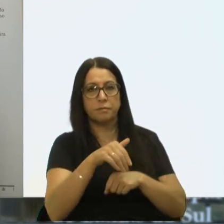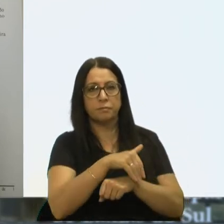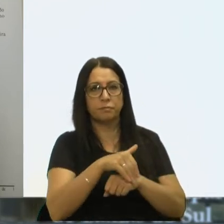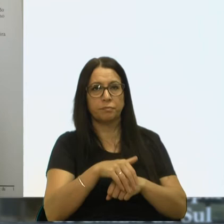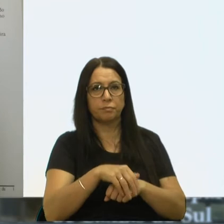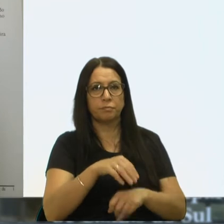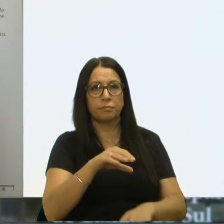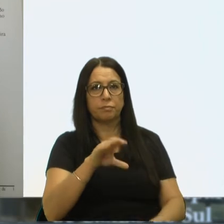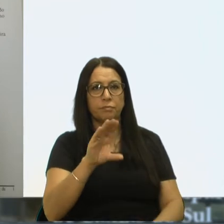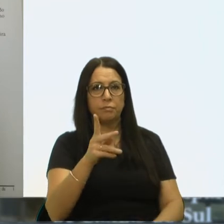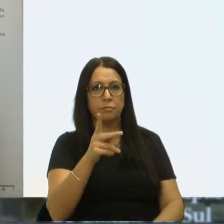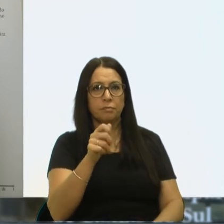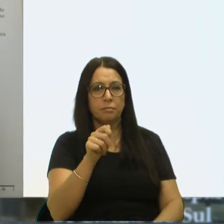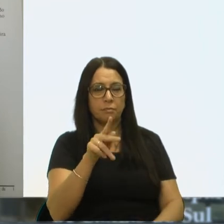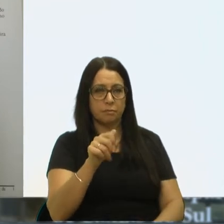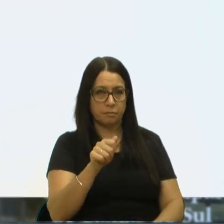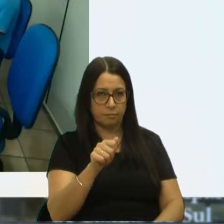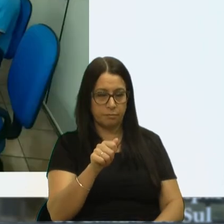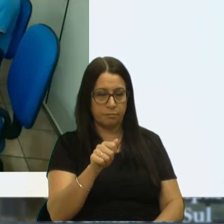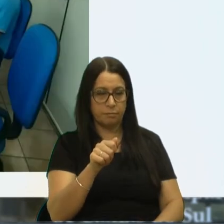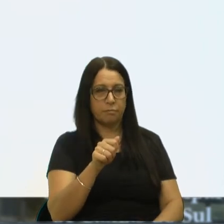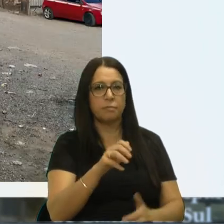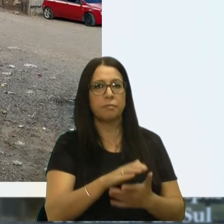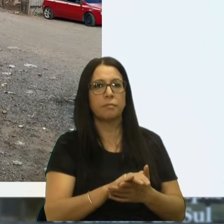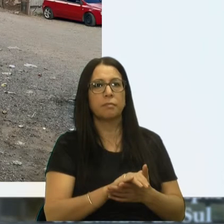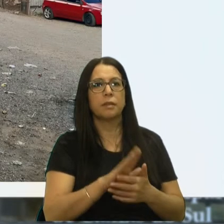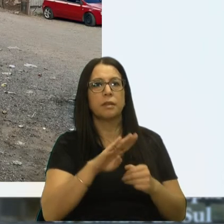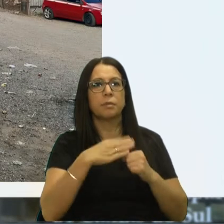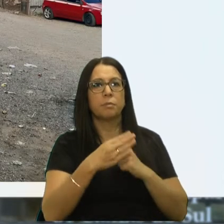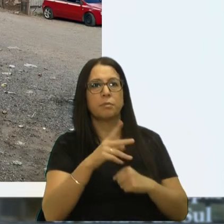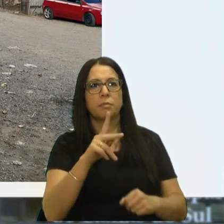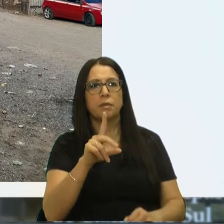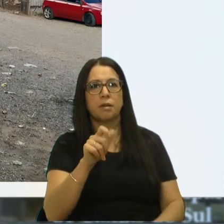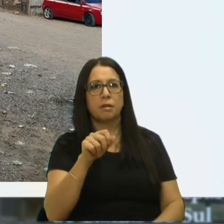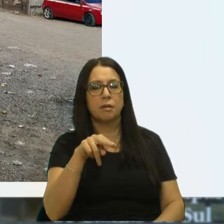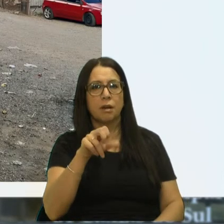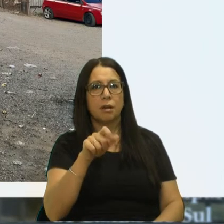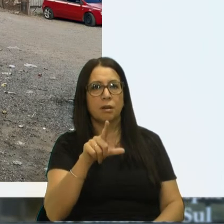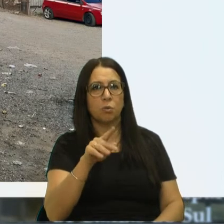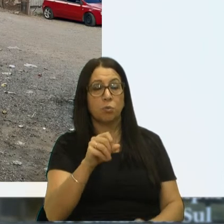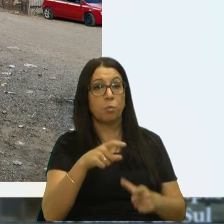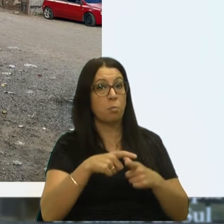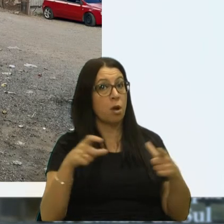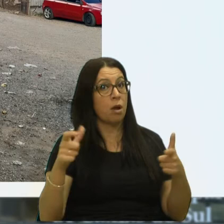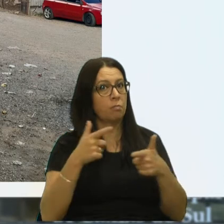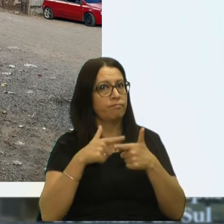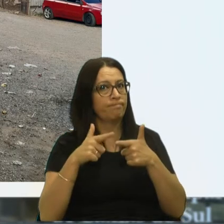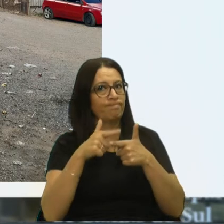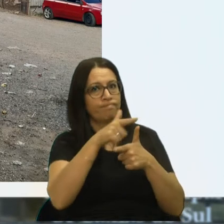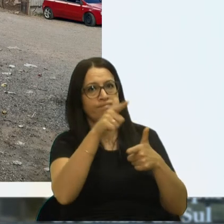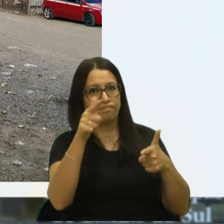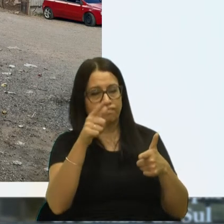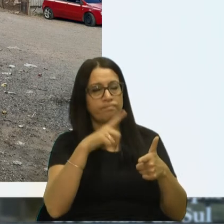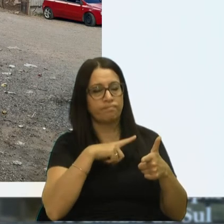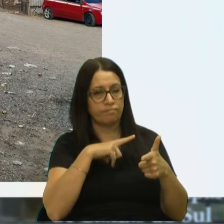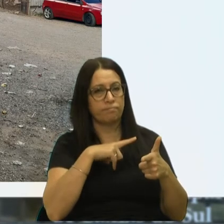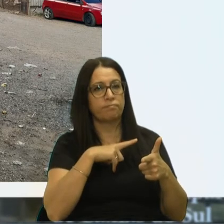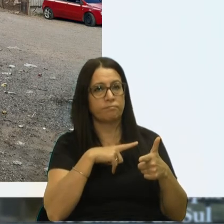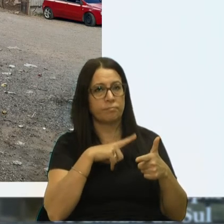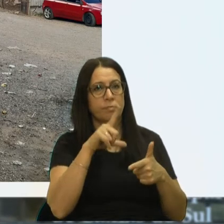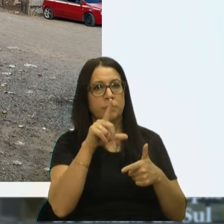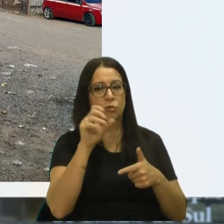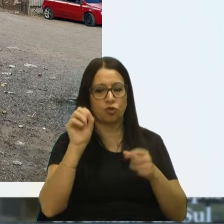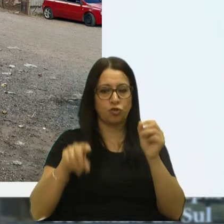Rua da Chapa, lá na Natal e dali no Fadanelli, no Planalto, que é, eu acho que o maior problema que nós temos de